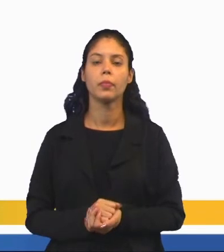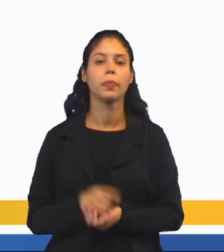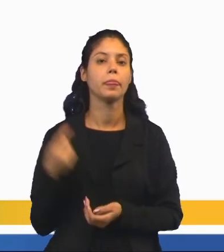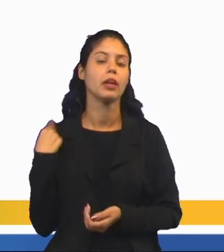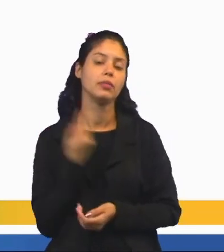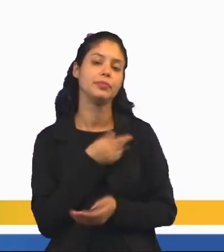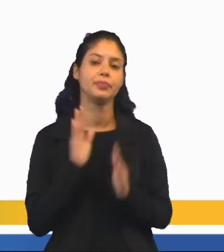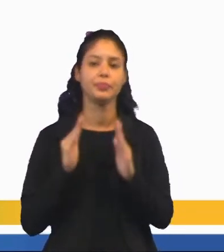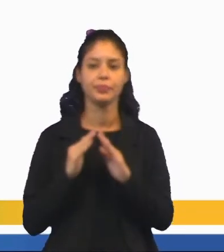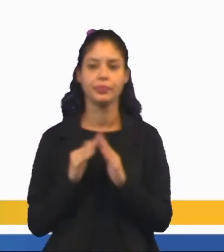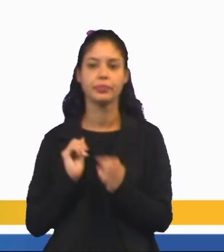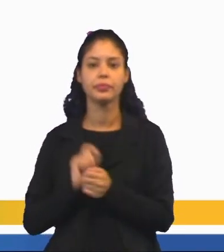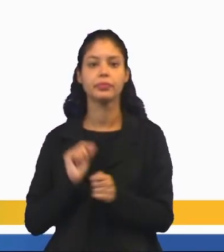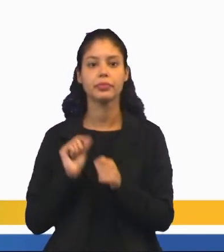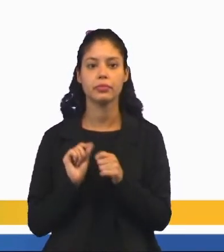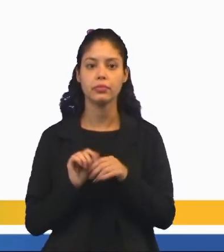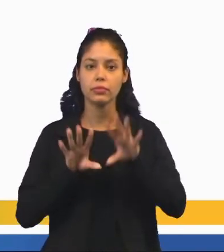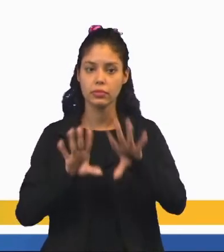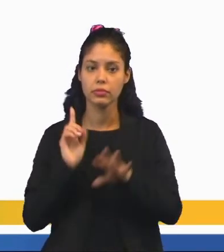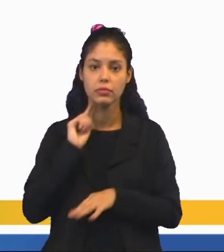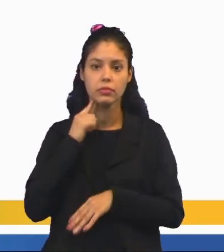nós, em nossas casas.